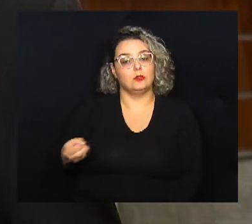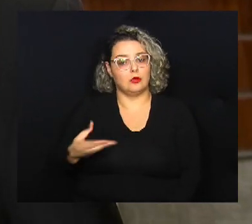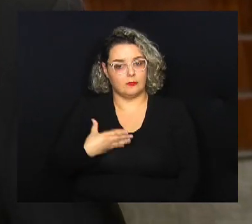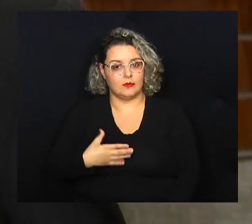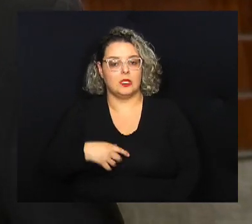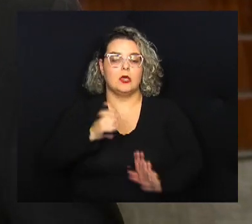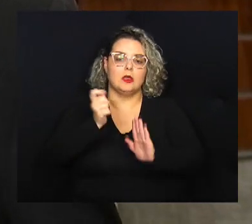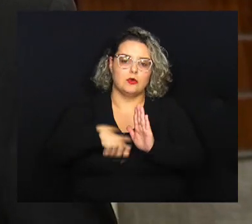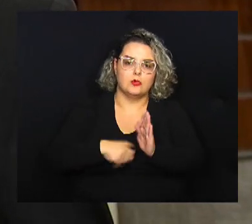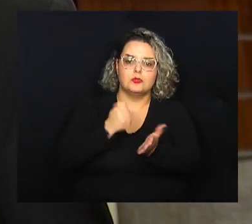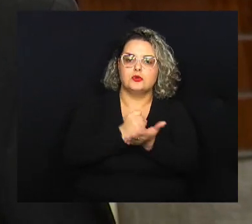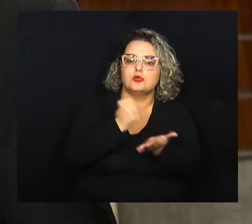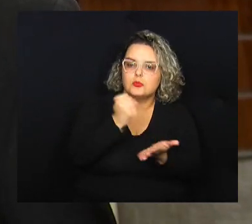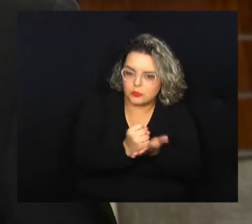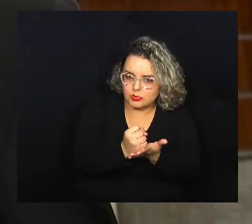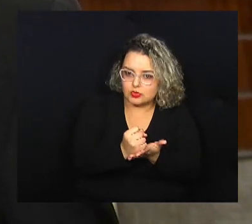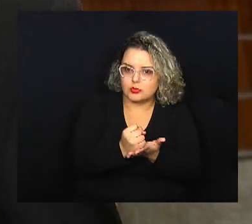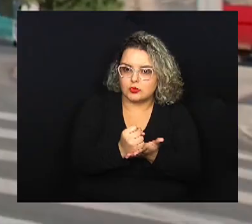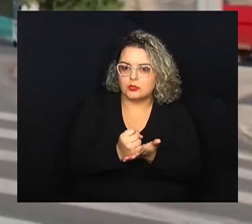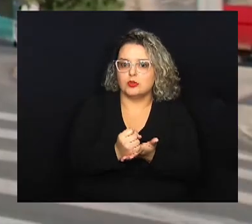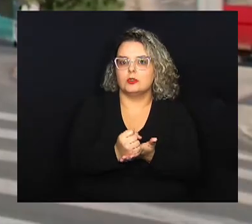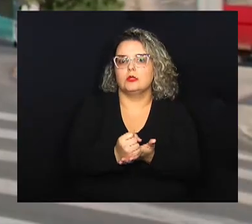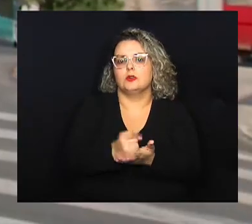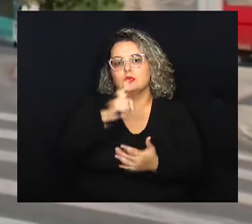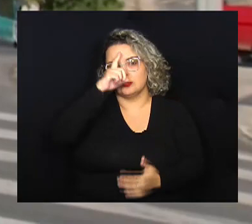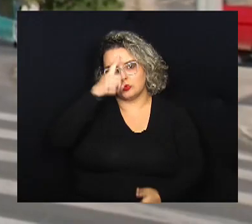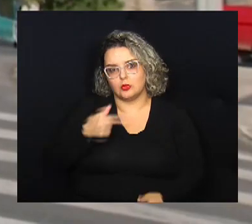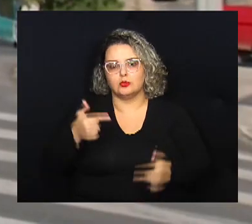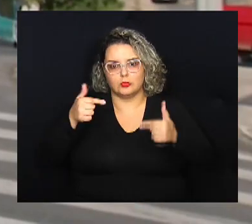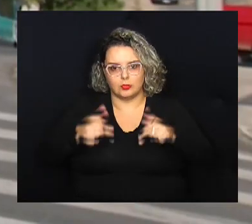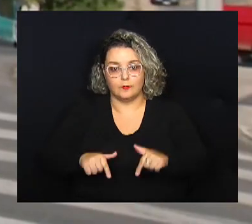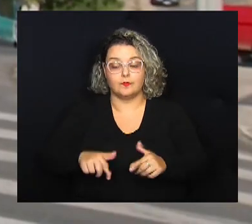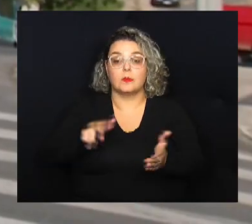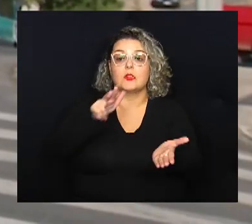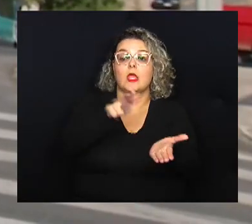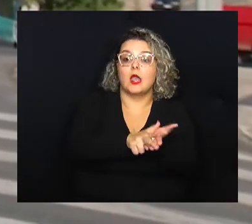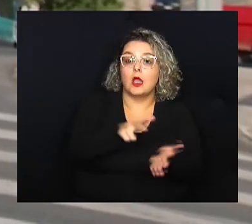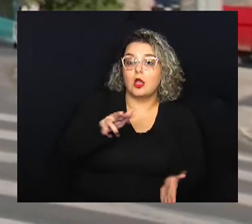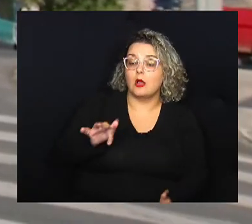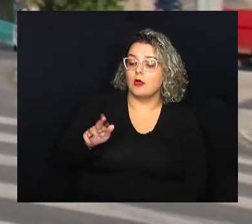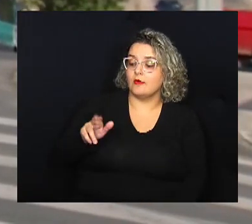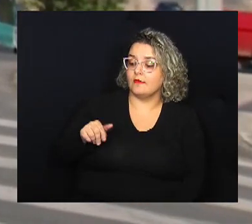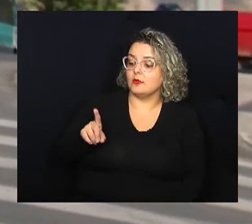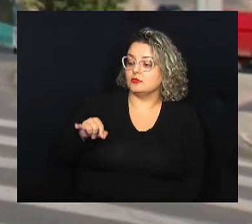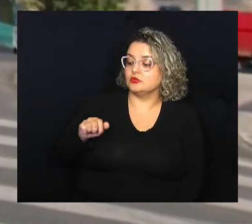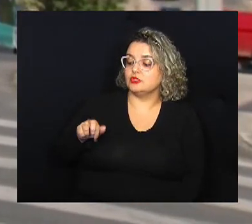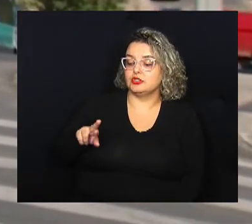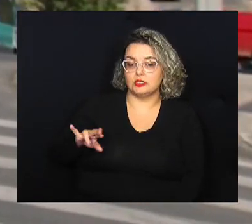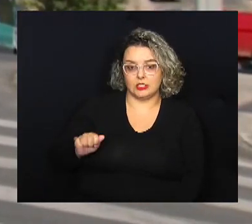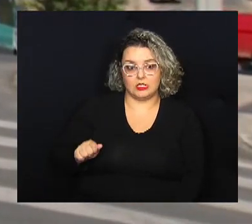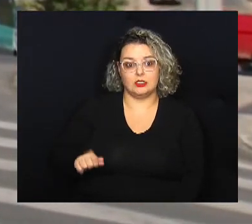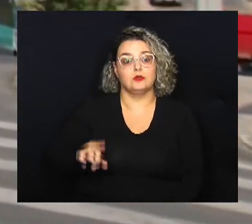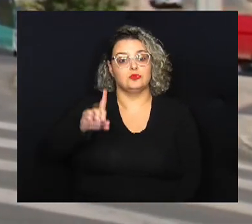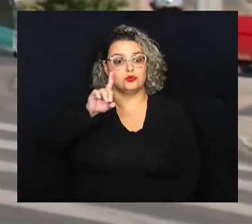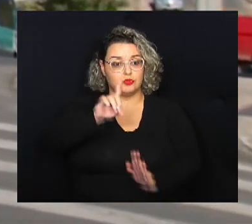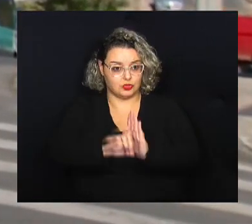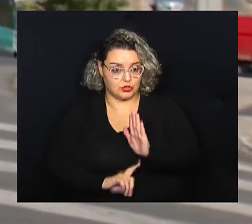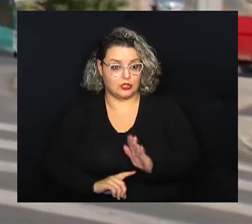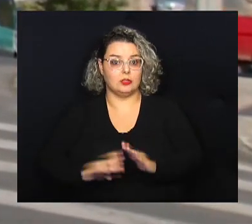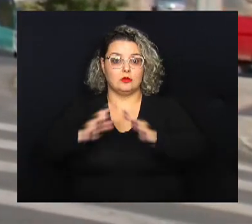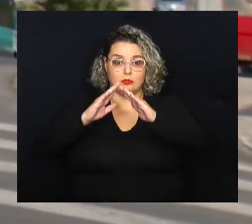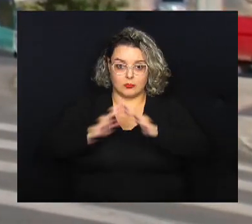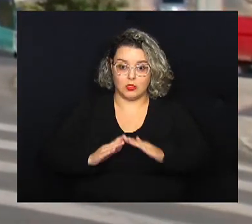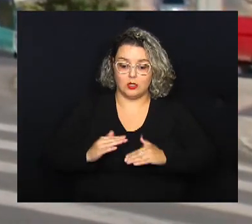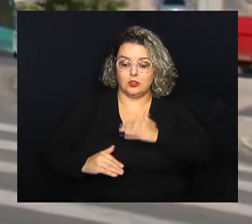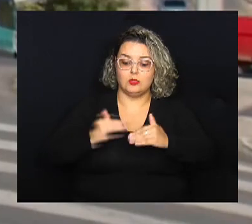da escritura em nome do possuidor. A regularização fundiária visa o direito à moradia, além do